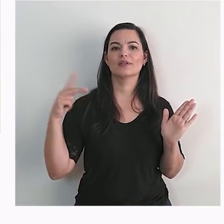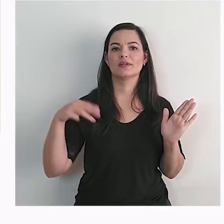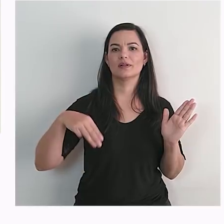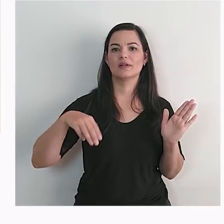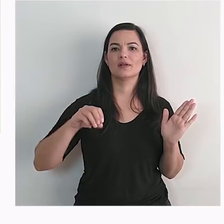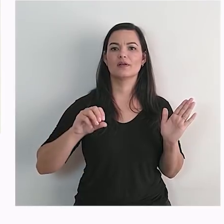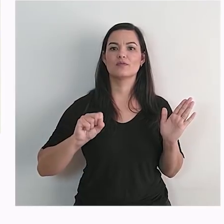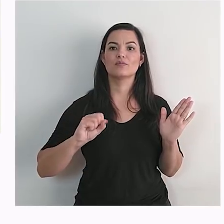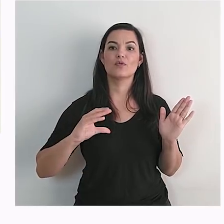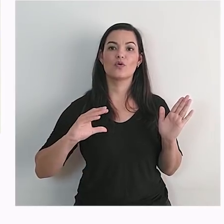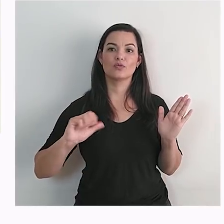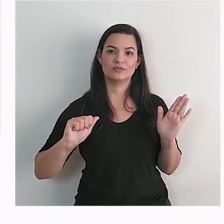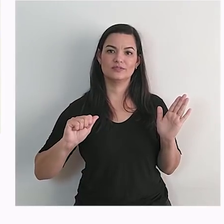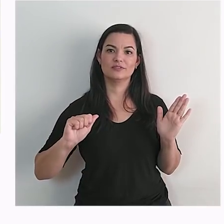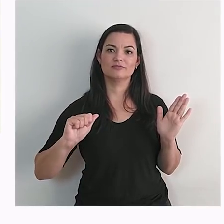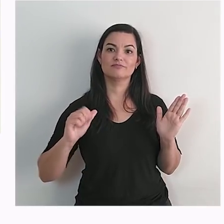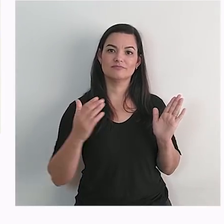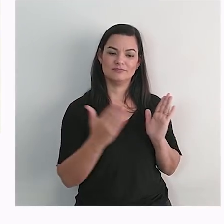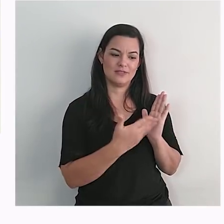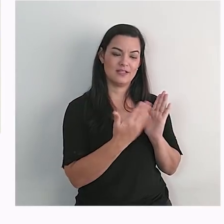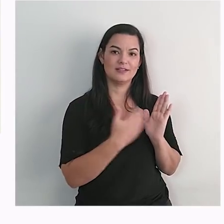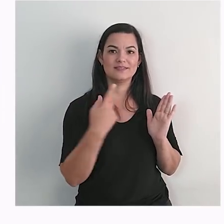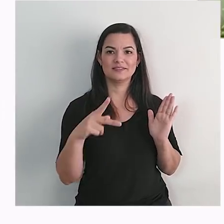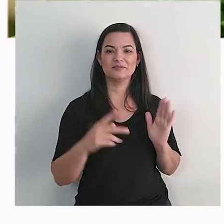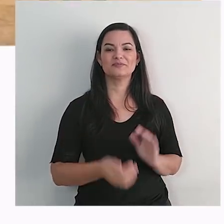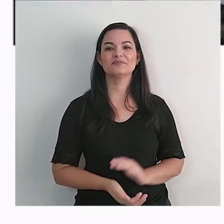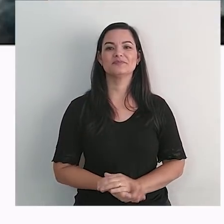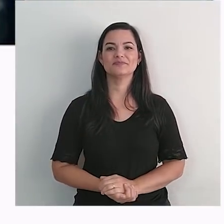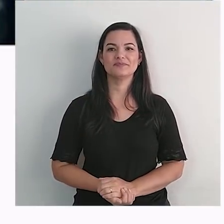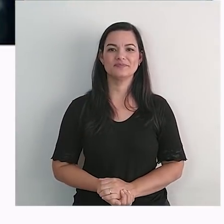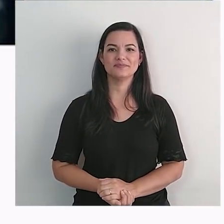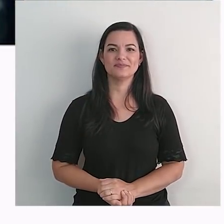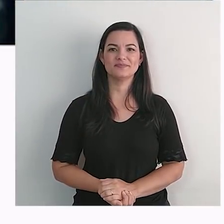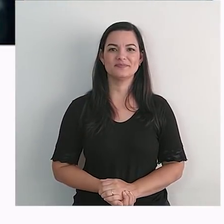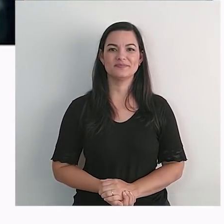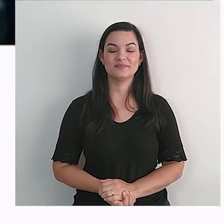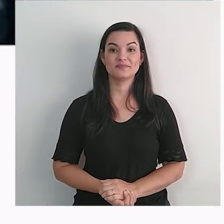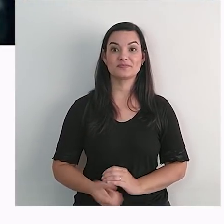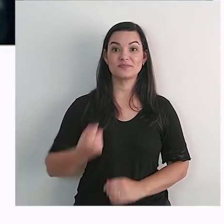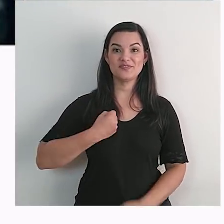mosca no caderno de vocês. Vamos lá.